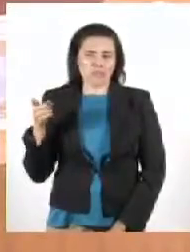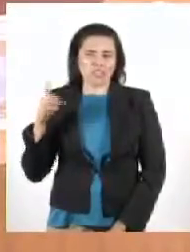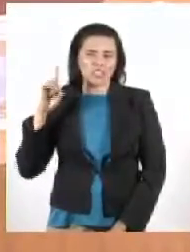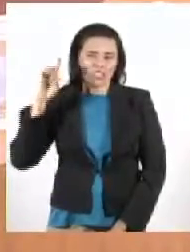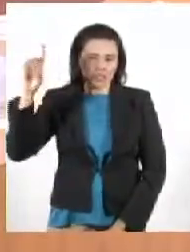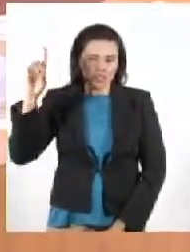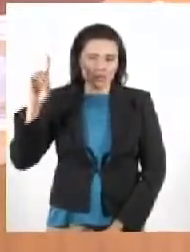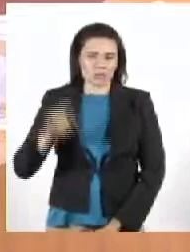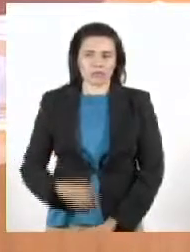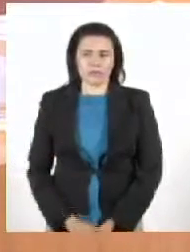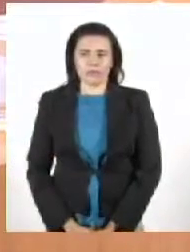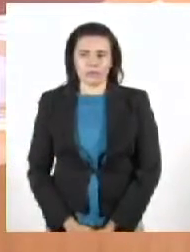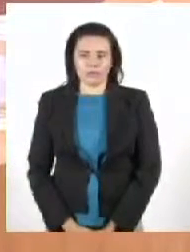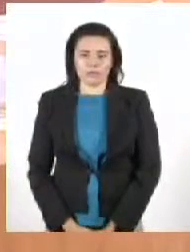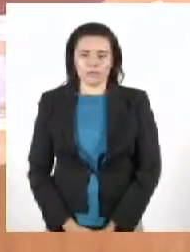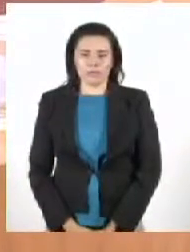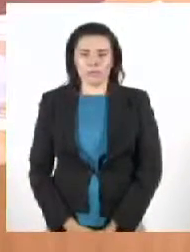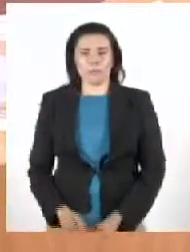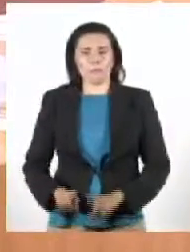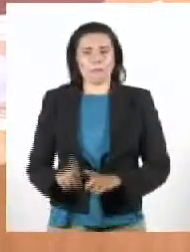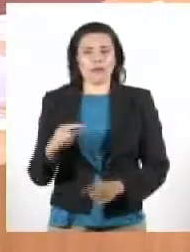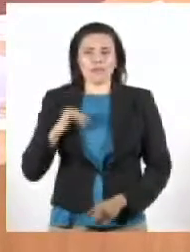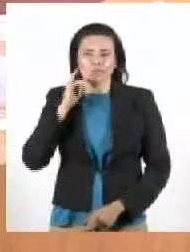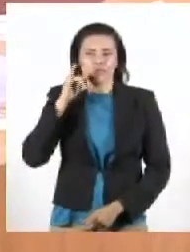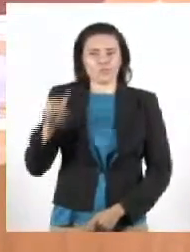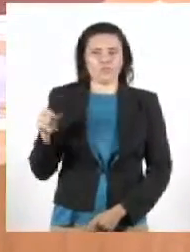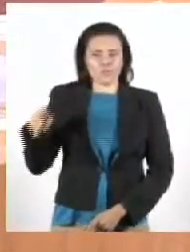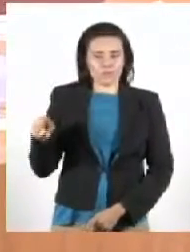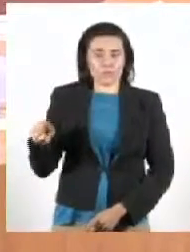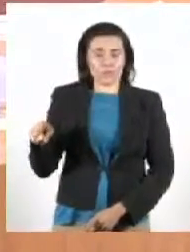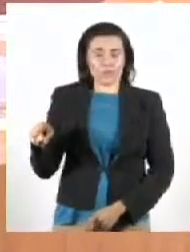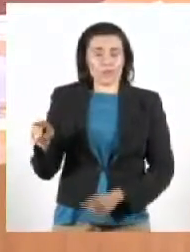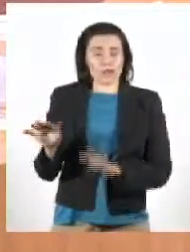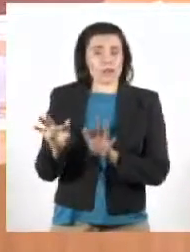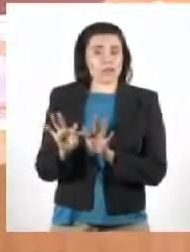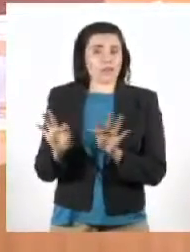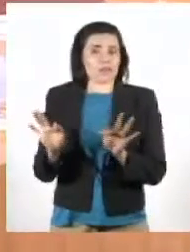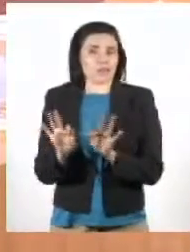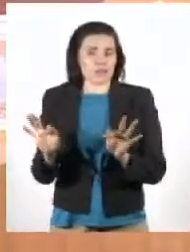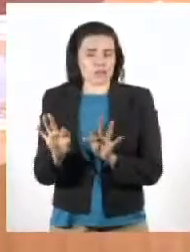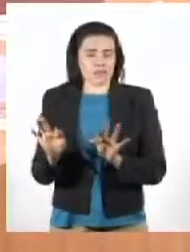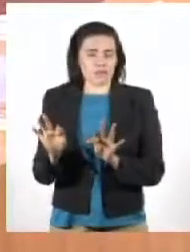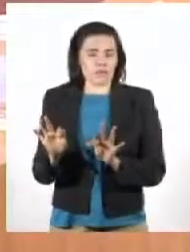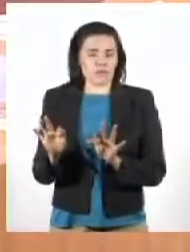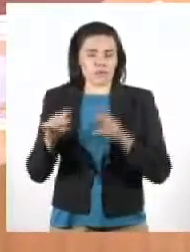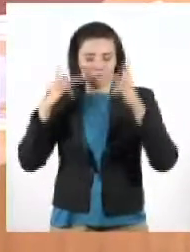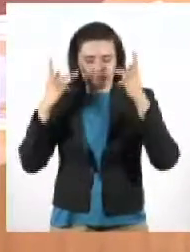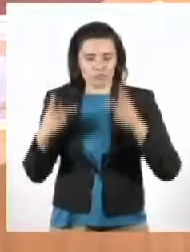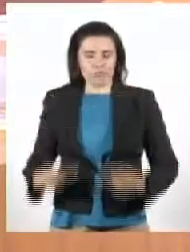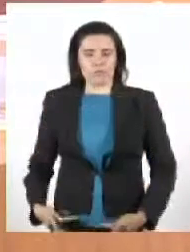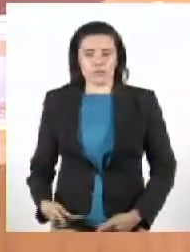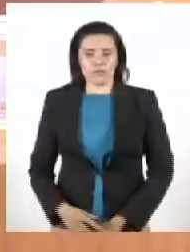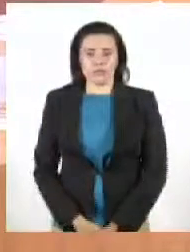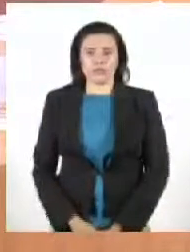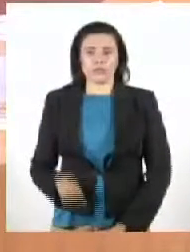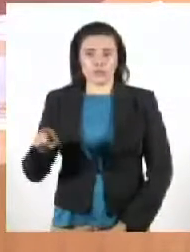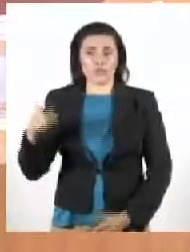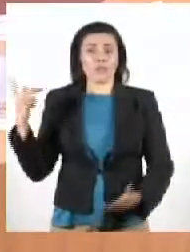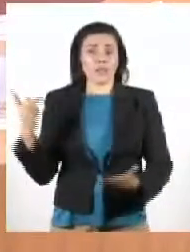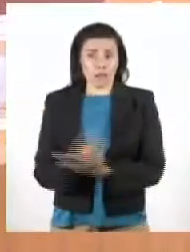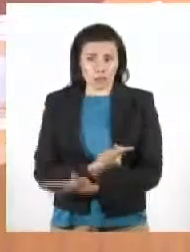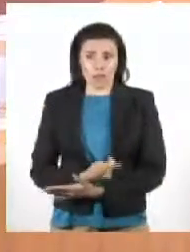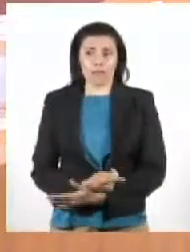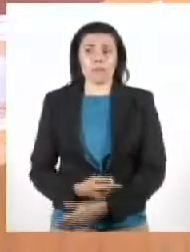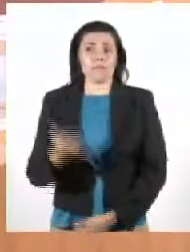Deus. Ele é um simples humano que erra, errou e tem que admitir que errou. Tem